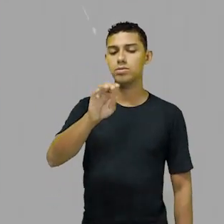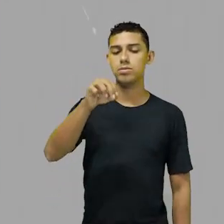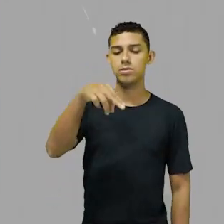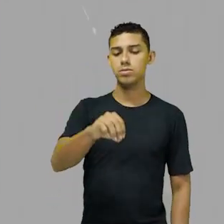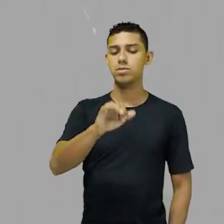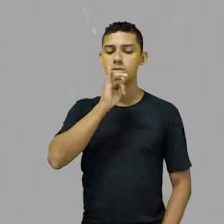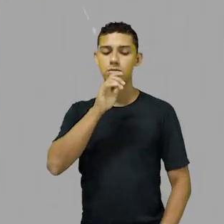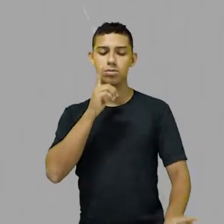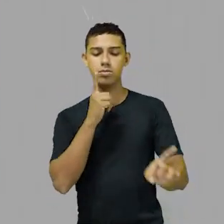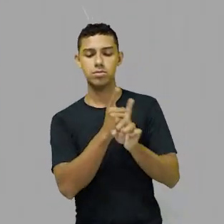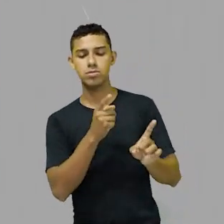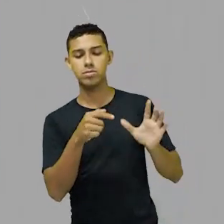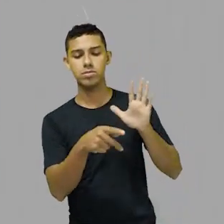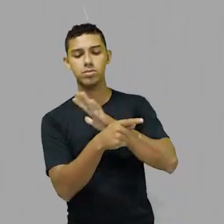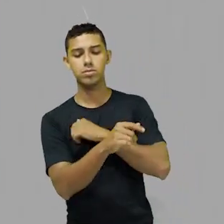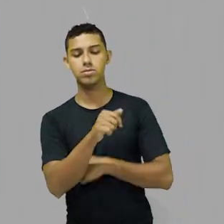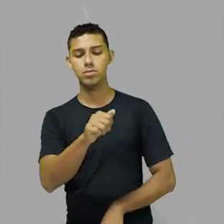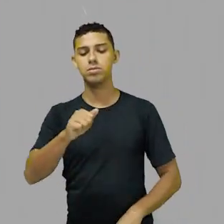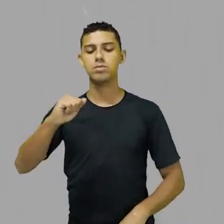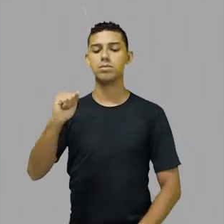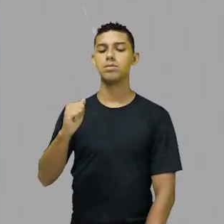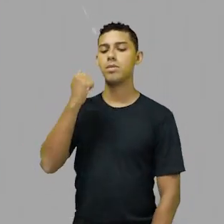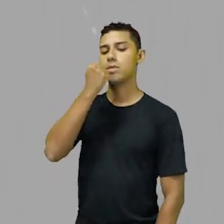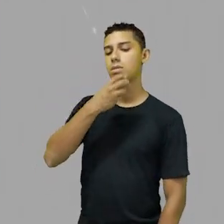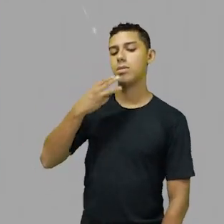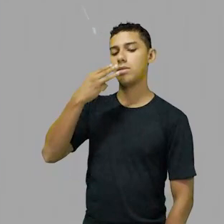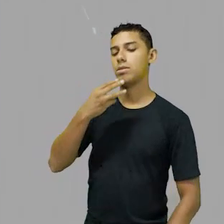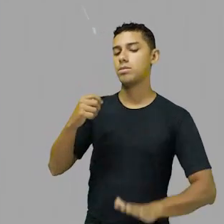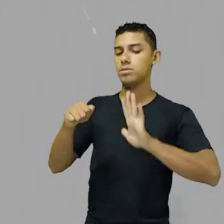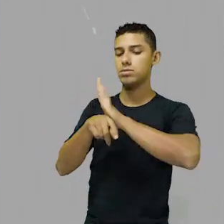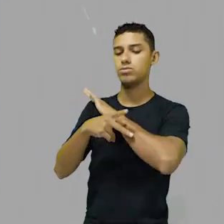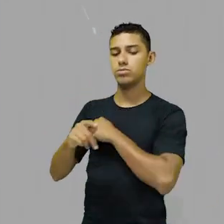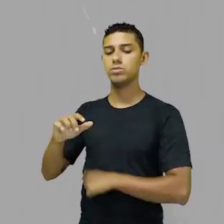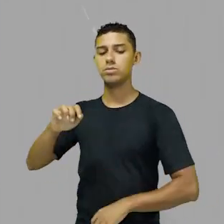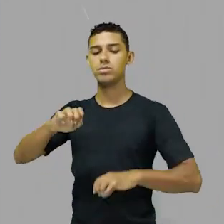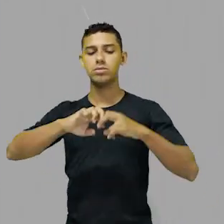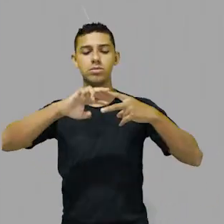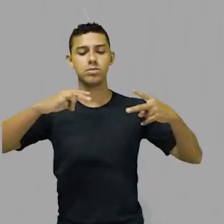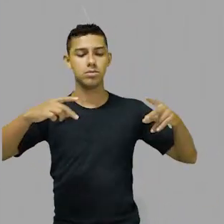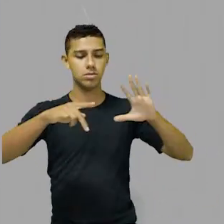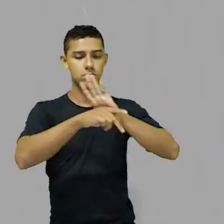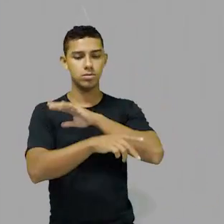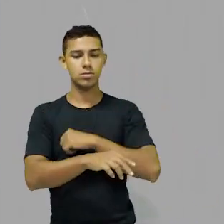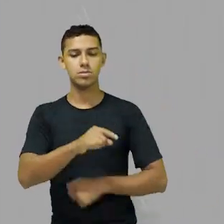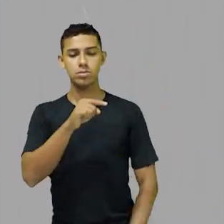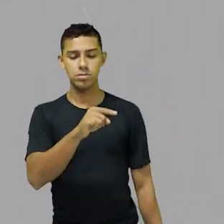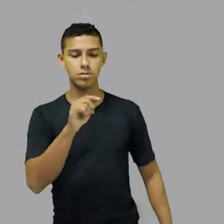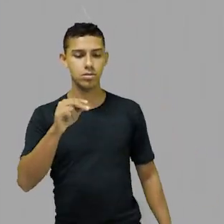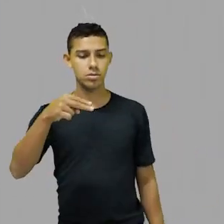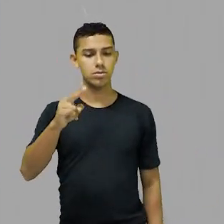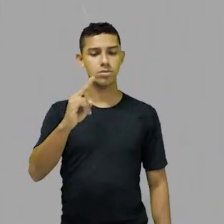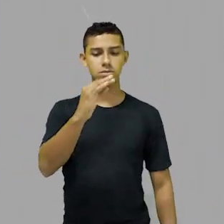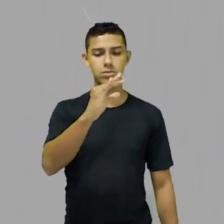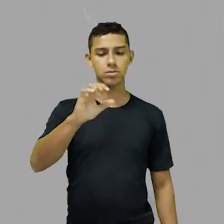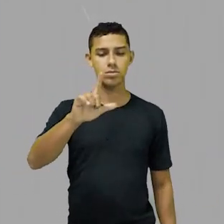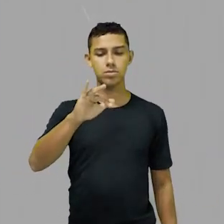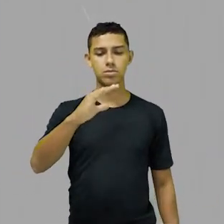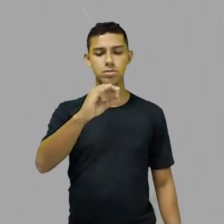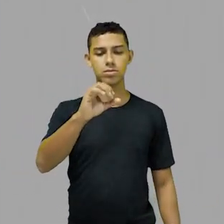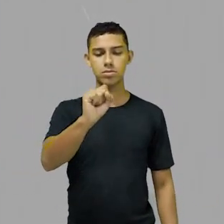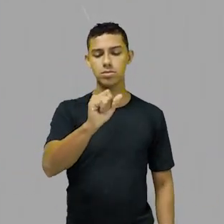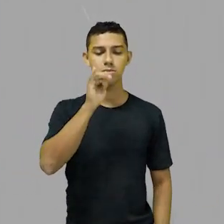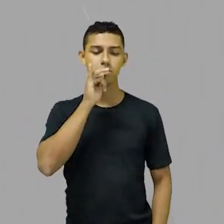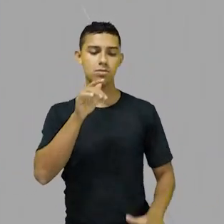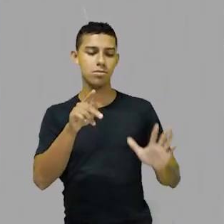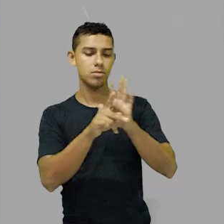vamos encontrar no açúcar aqui do nosso nucleotídeo. Então, percebo que a base nitrogenada está